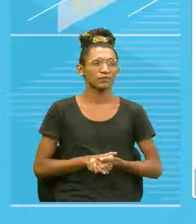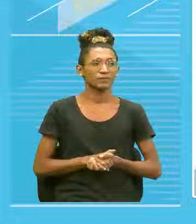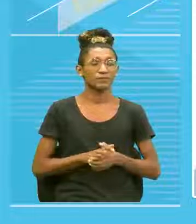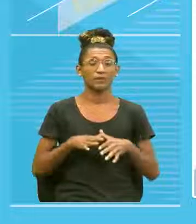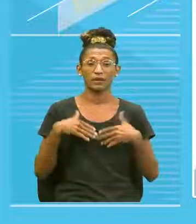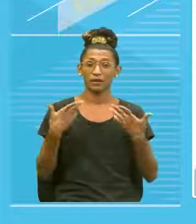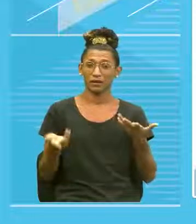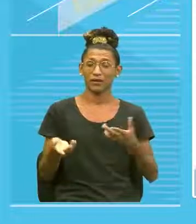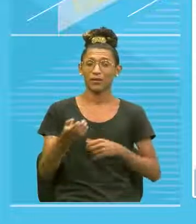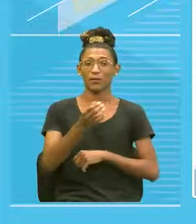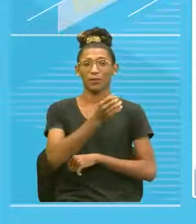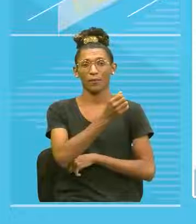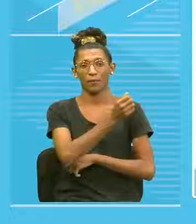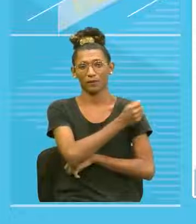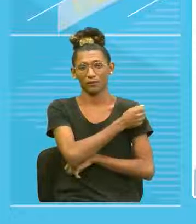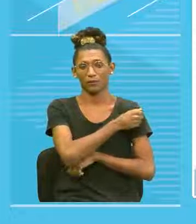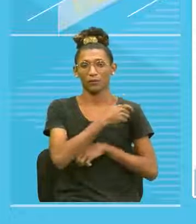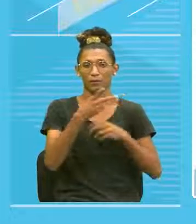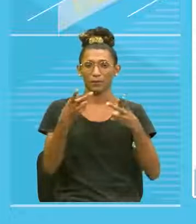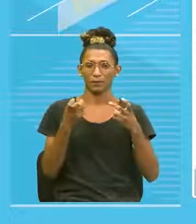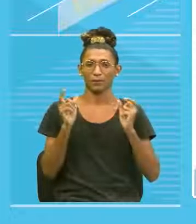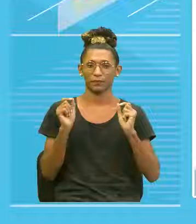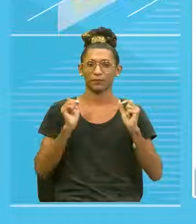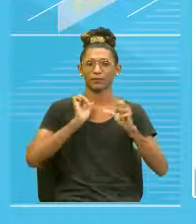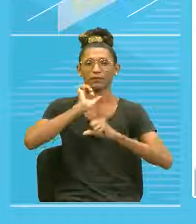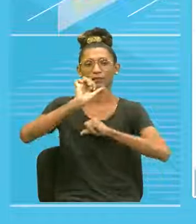então eu tô vendo a transformação